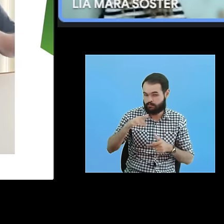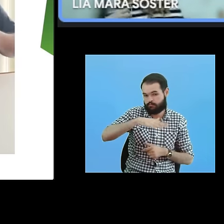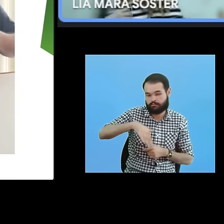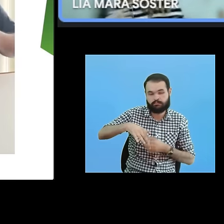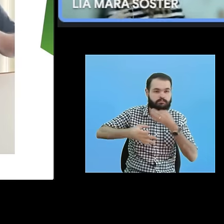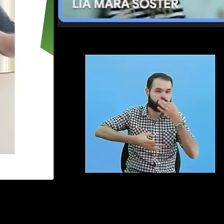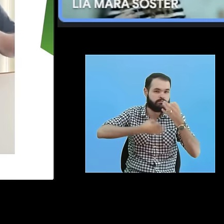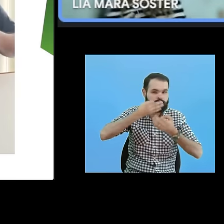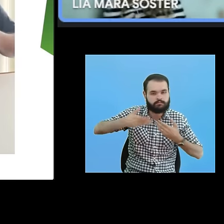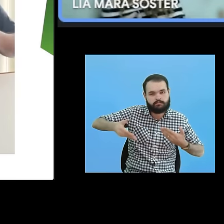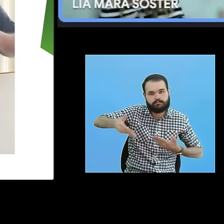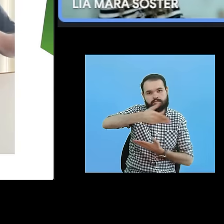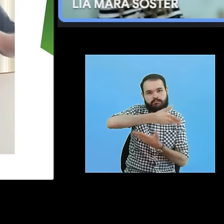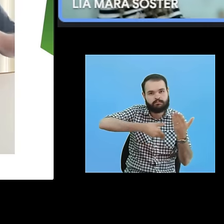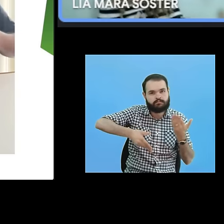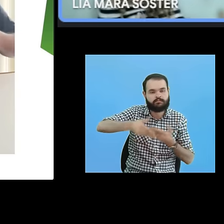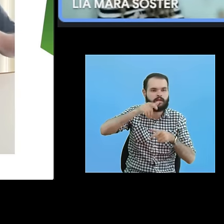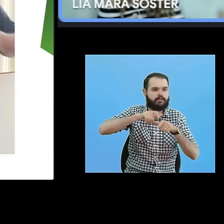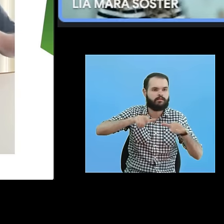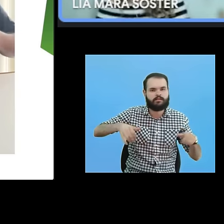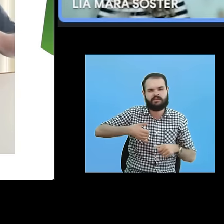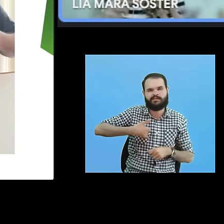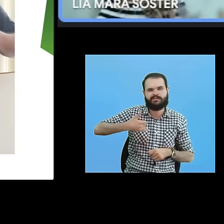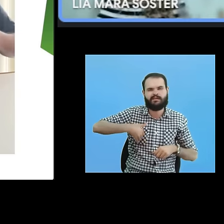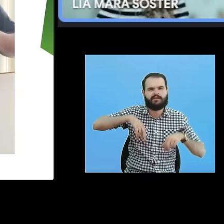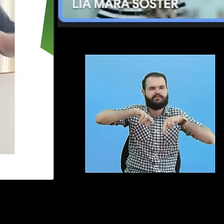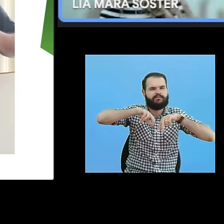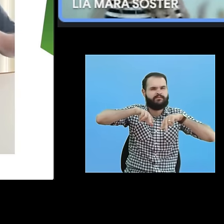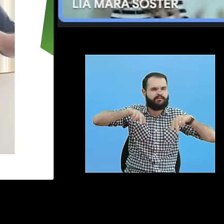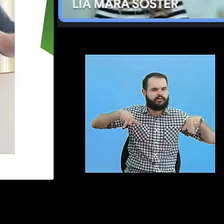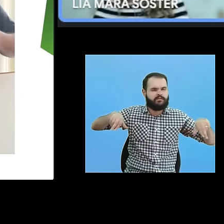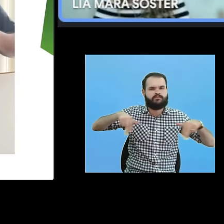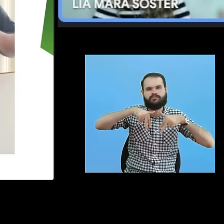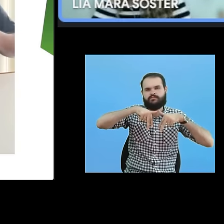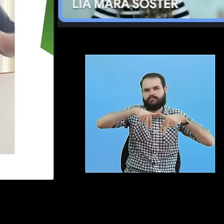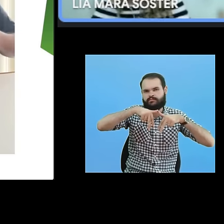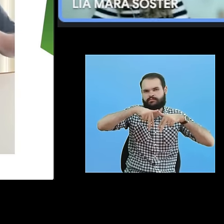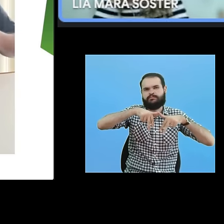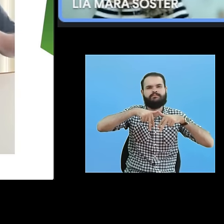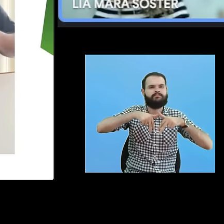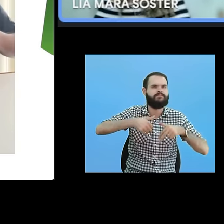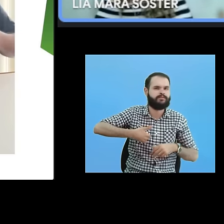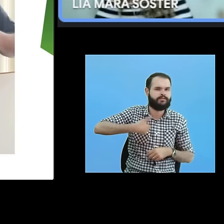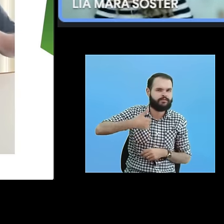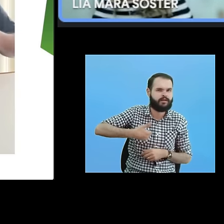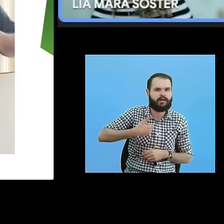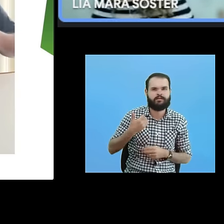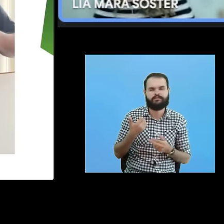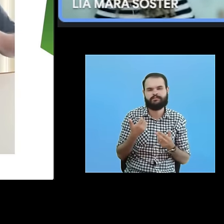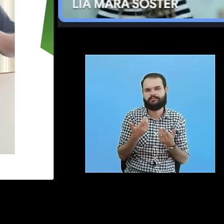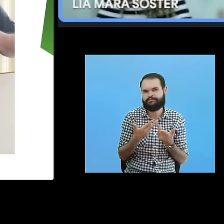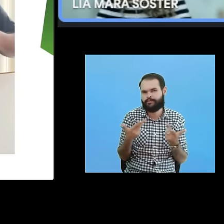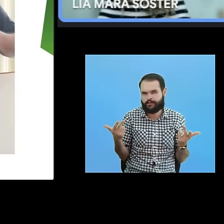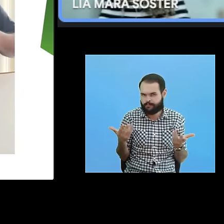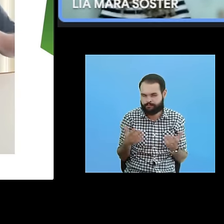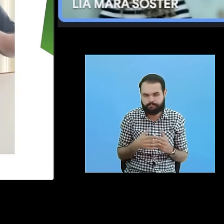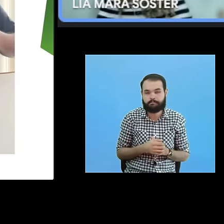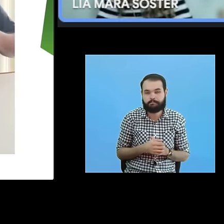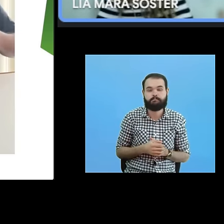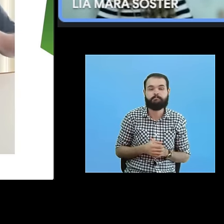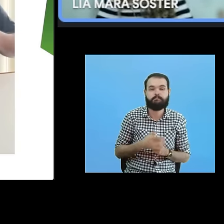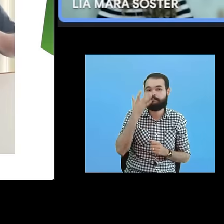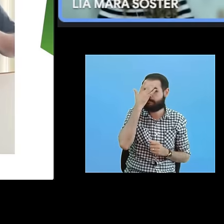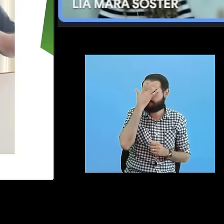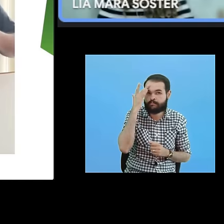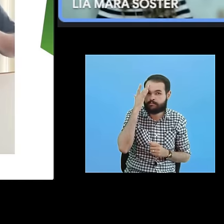socialização intergeracional, porque nós tínhamos pessoas de diferentes gêneros, de diferentes idades, né, e pessoas que